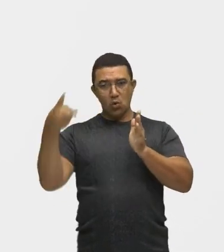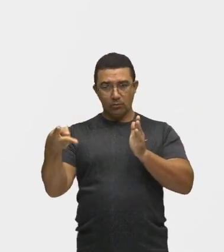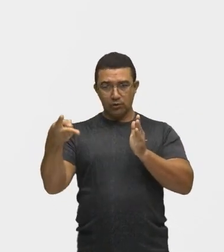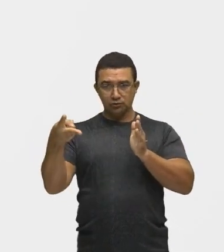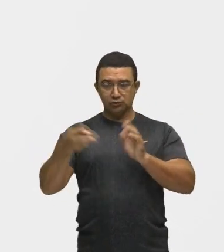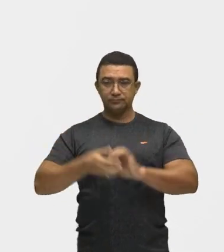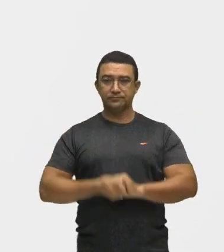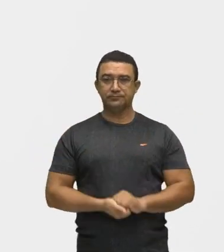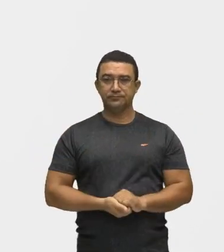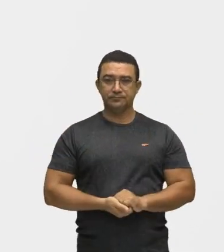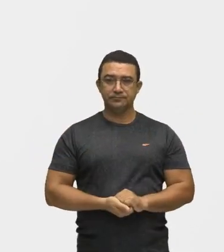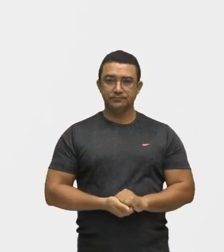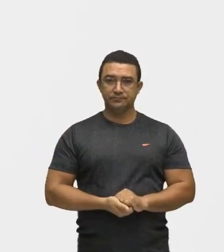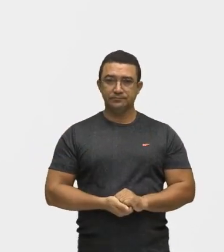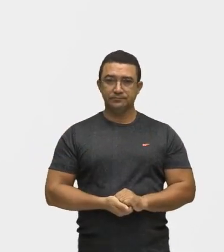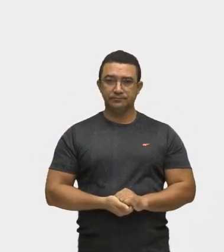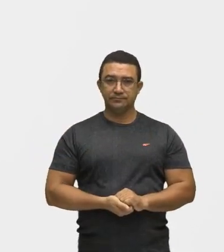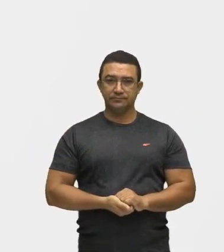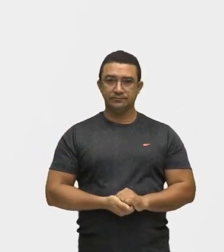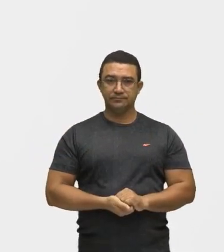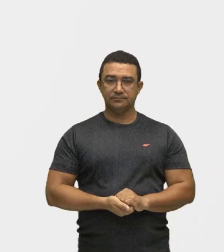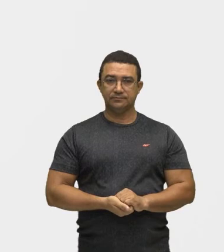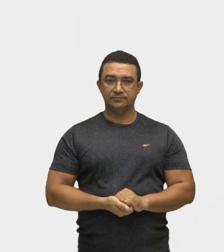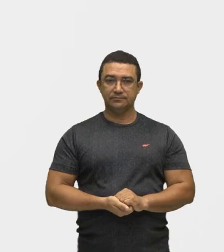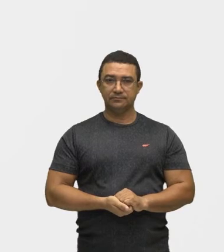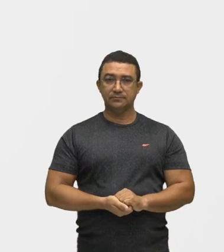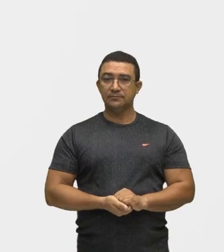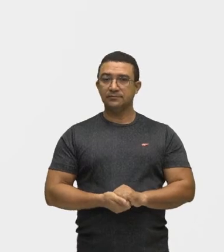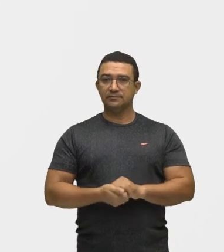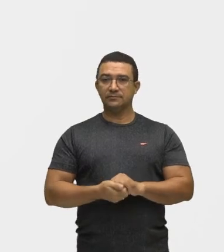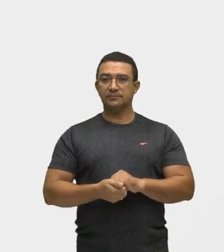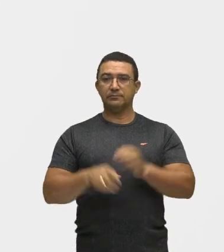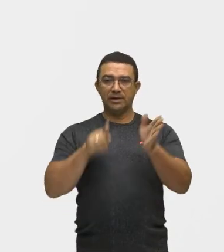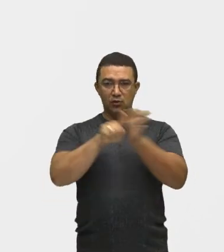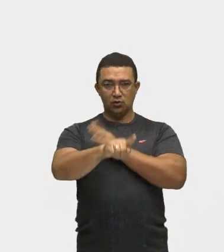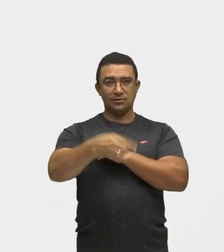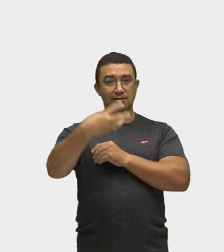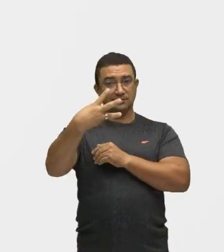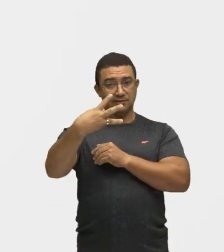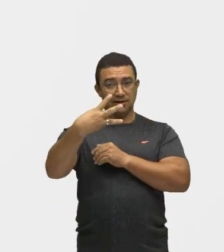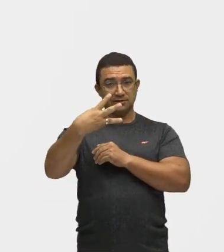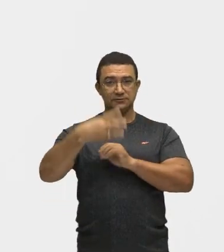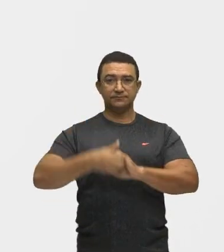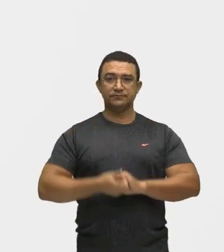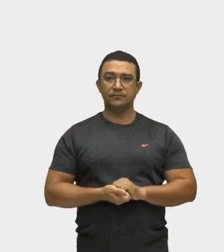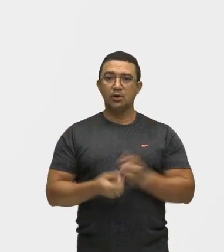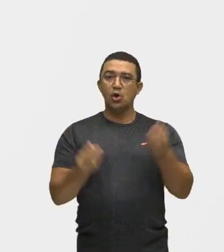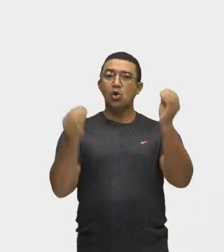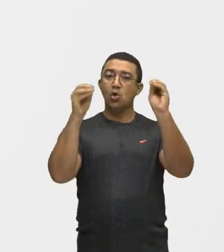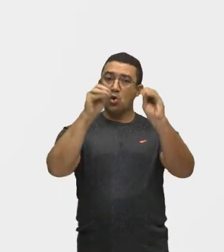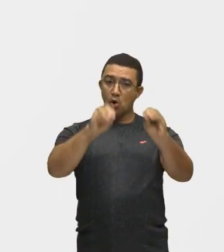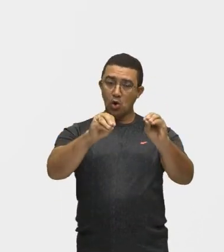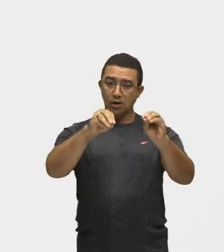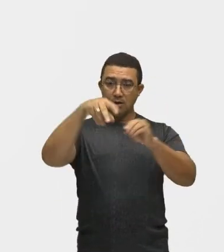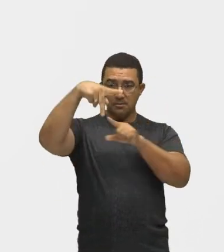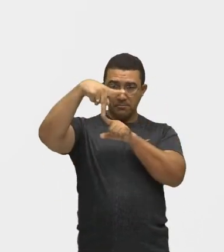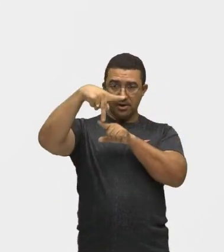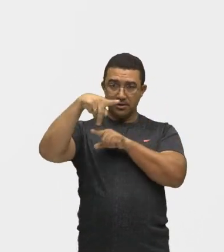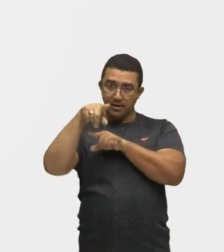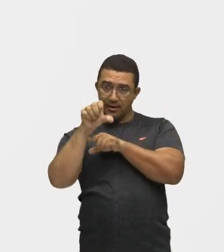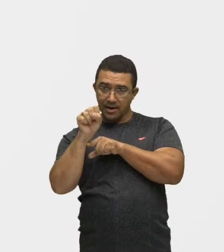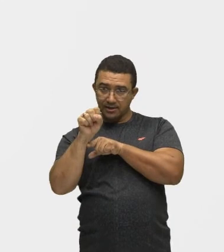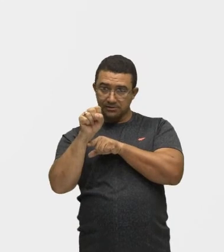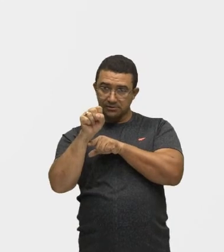composto. Exatamente. Temos três questões. Três questões. Bacana. Olha só. Coloque período